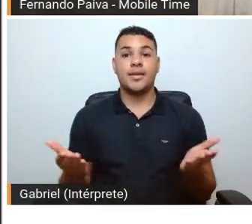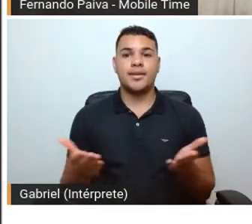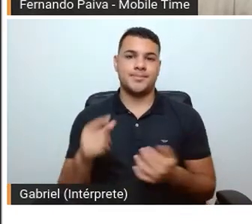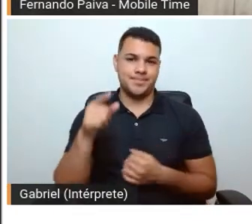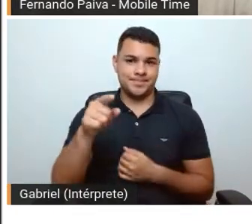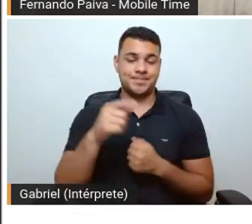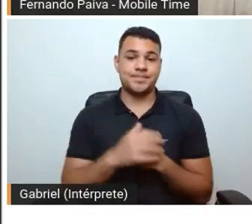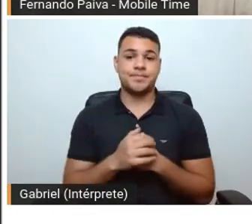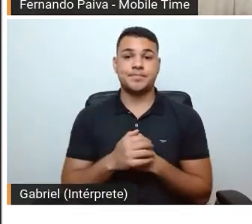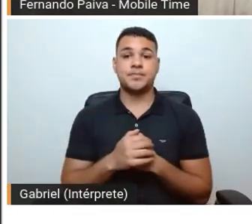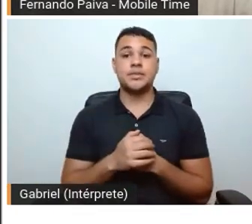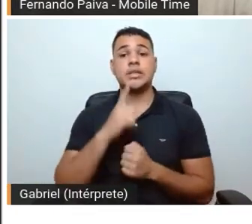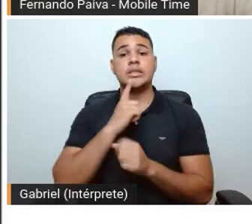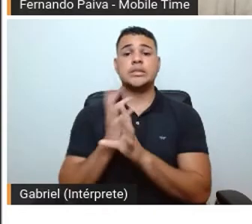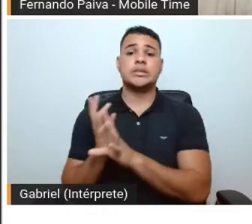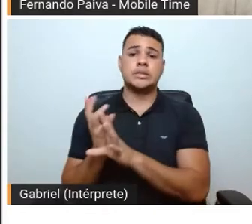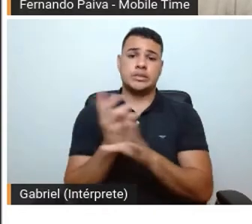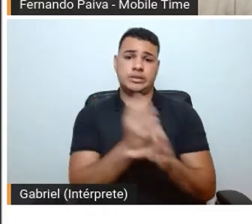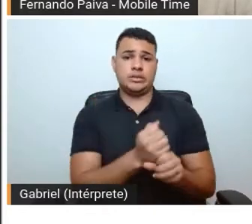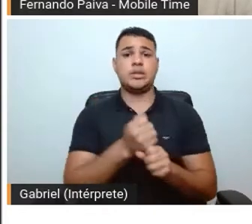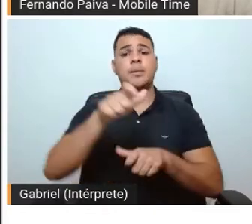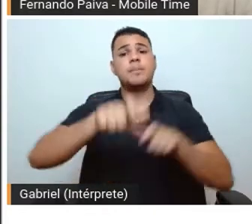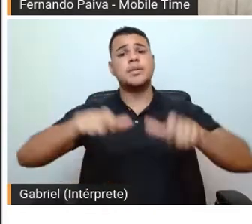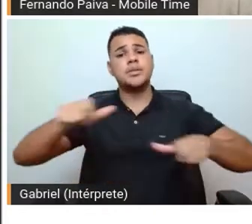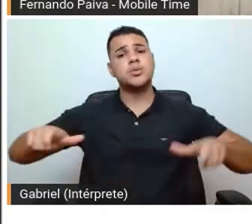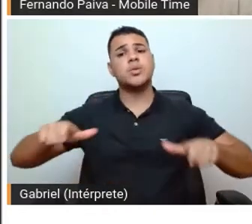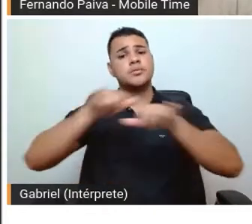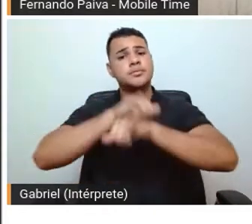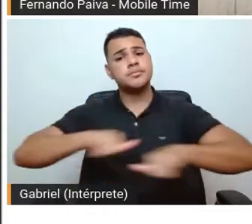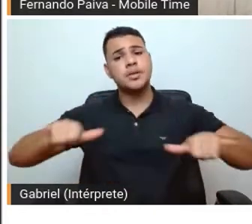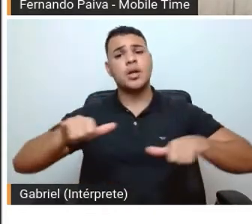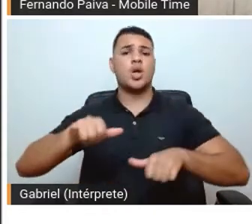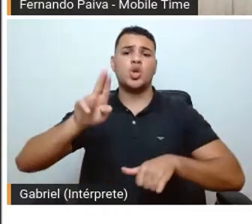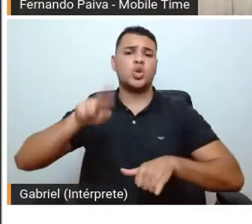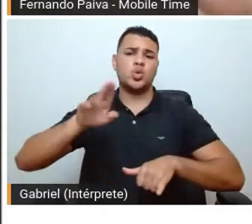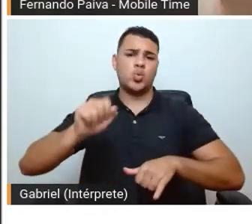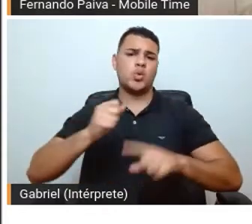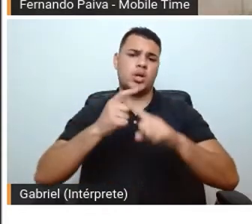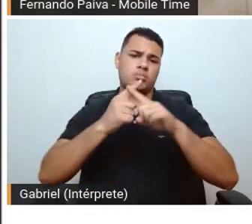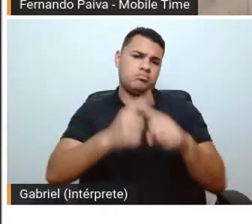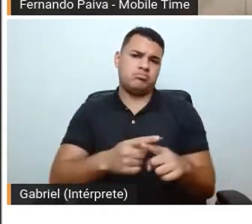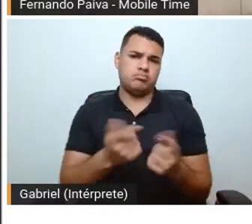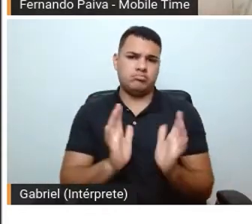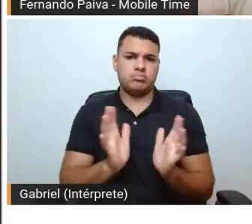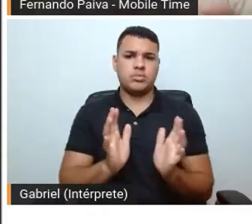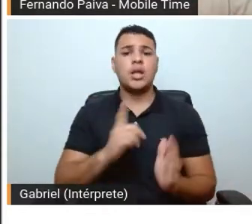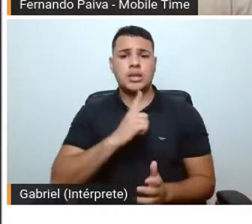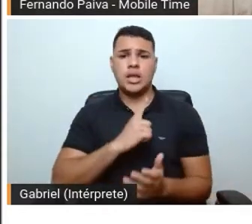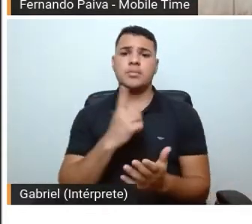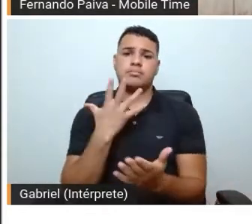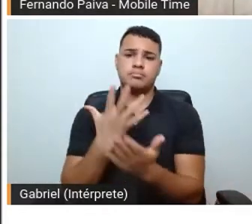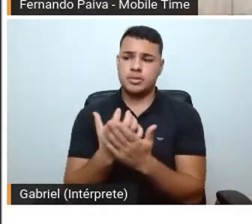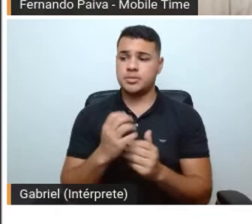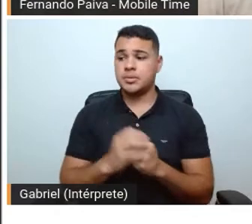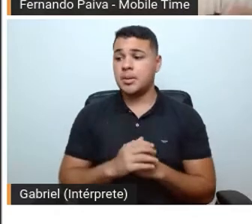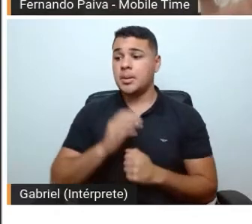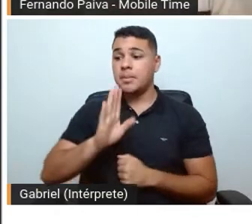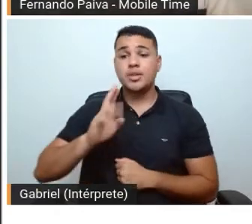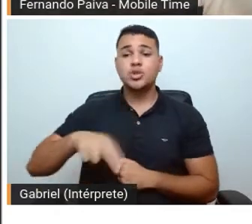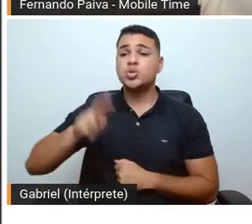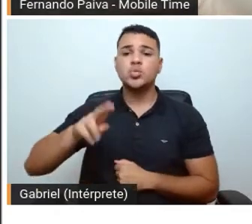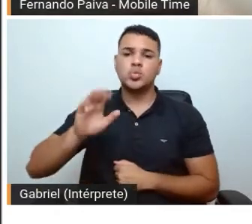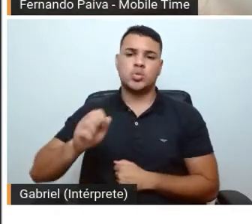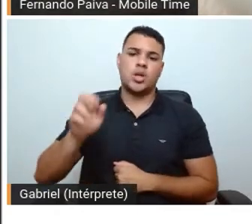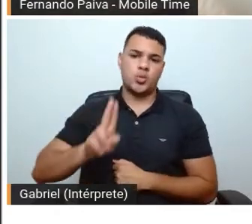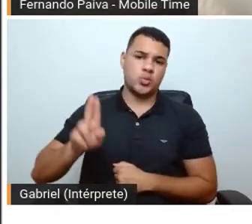gente soma as pessoas que dizem que quase nunca usam o nunca usam esse aplicativo Elas têm instalar mas quase nunca uso e nunca usam